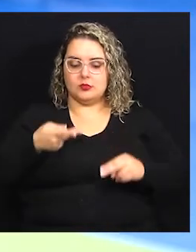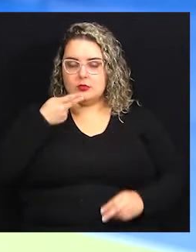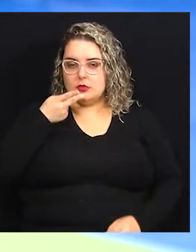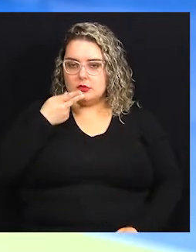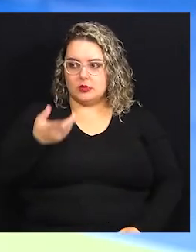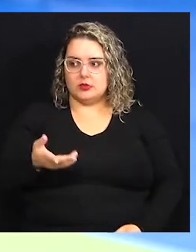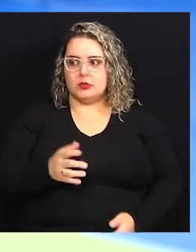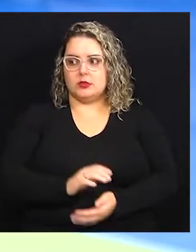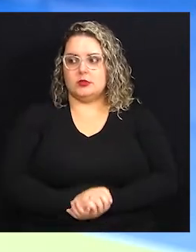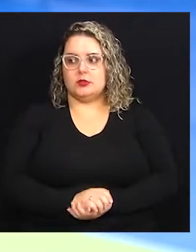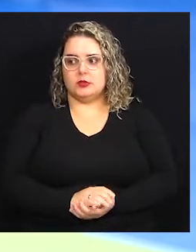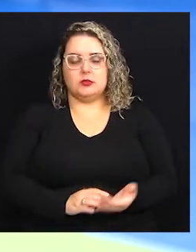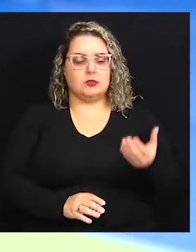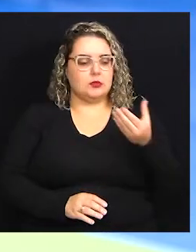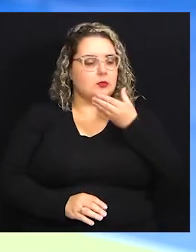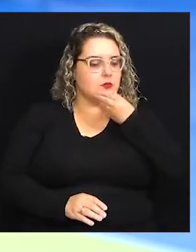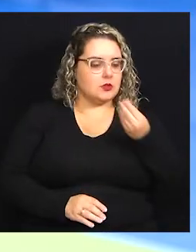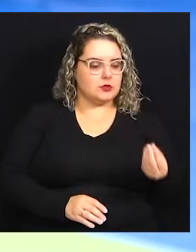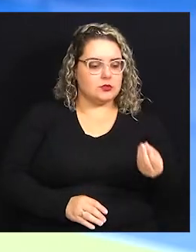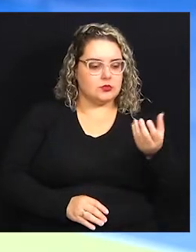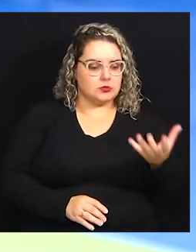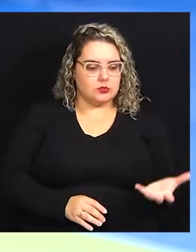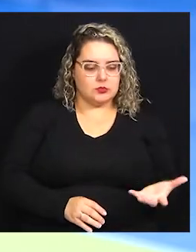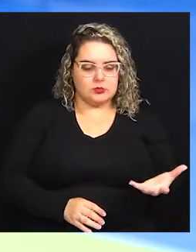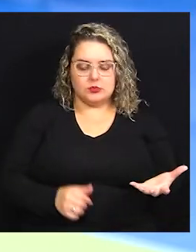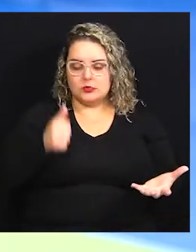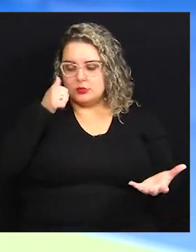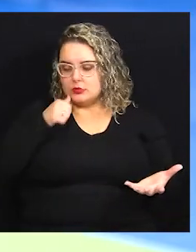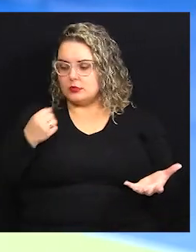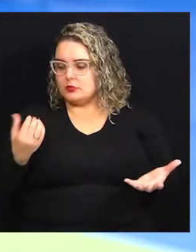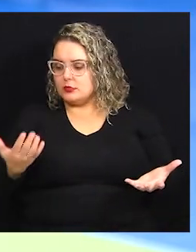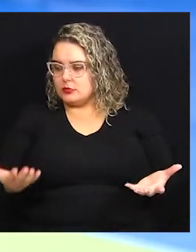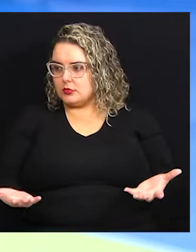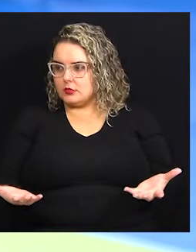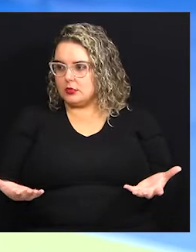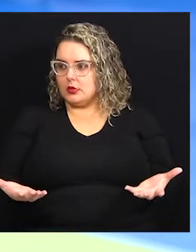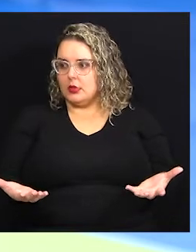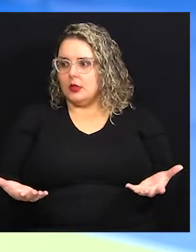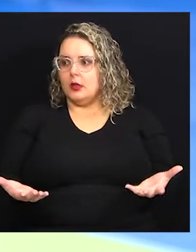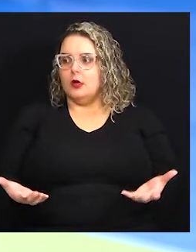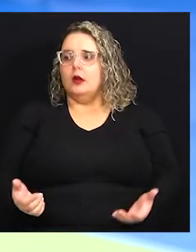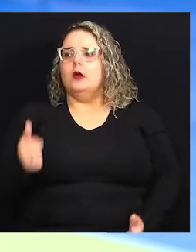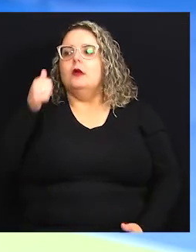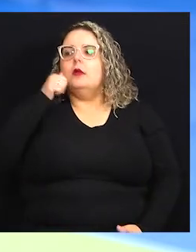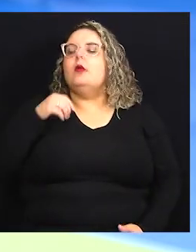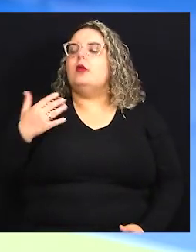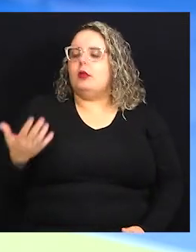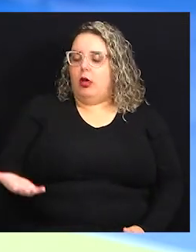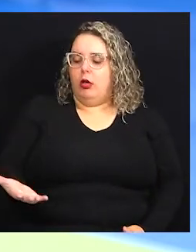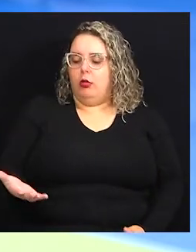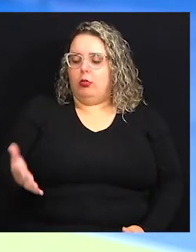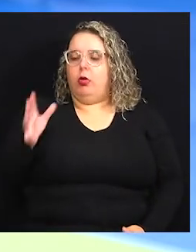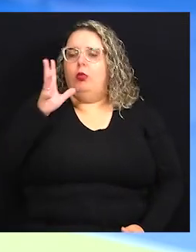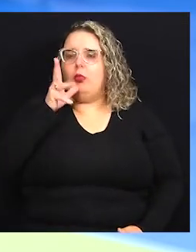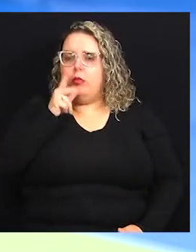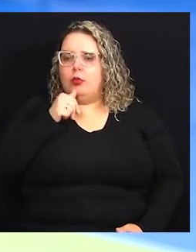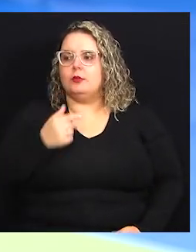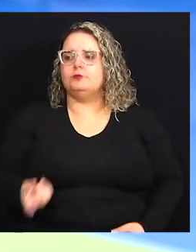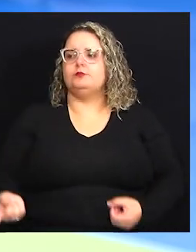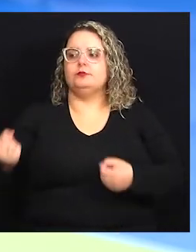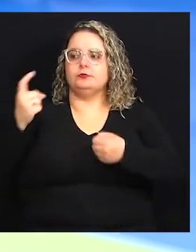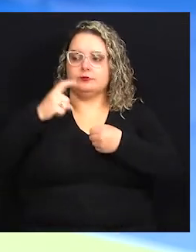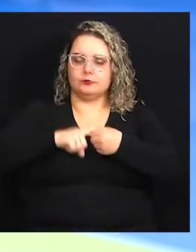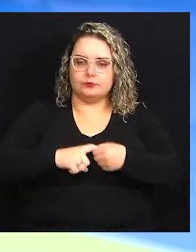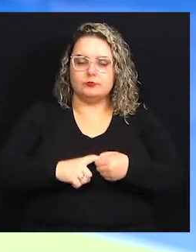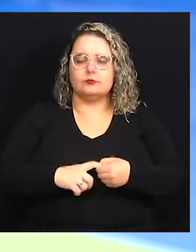falei agora há pouco. Masculino é uma coisa, feminino é outra. O feminino, quando você se reapresenta, ele demora um pouco a mais para te